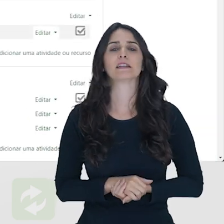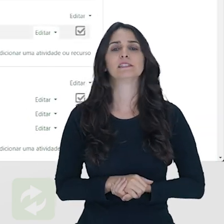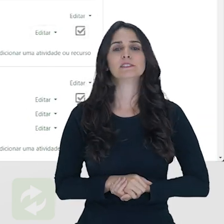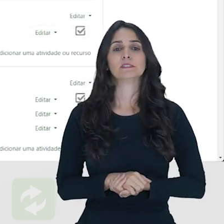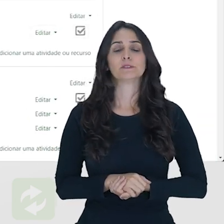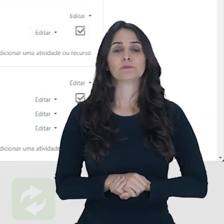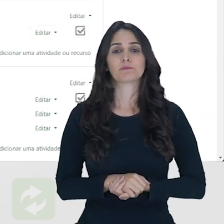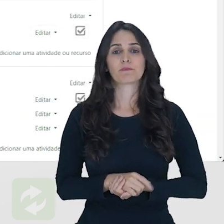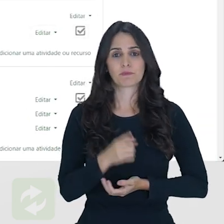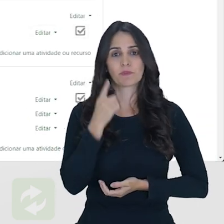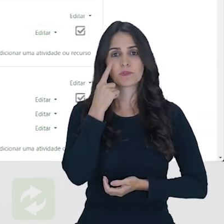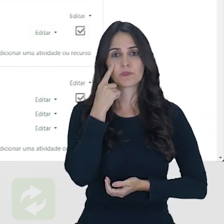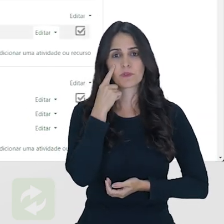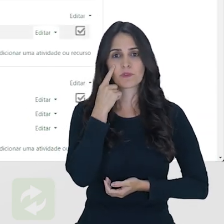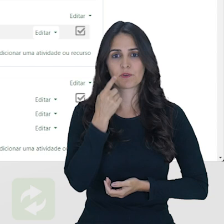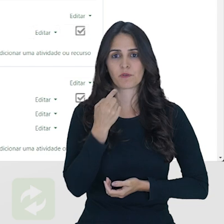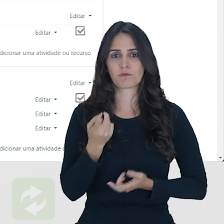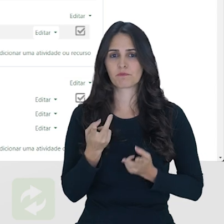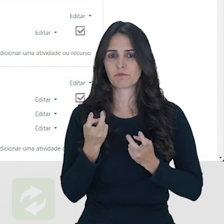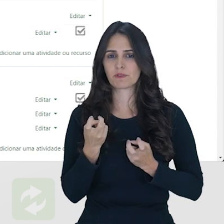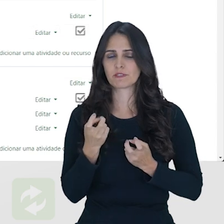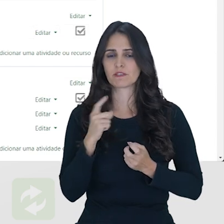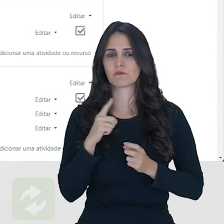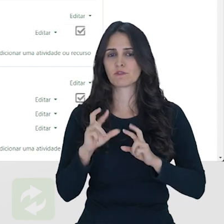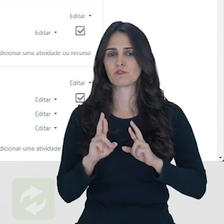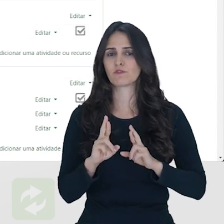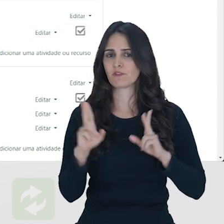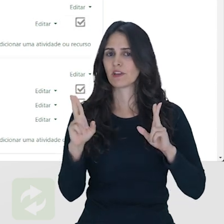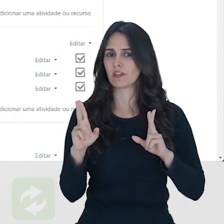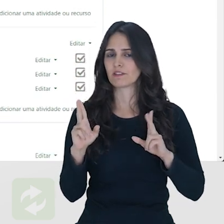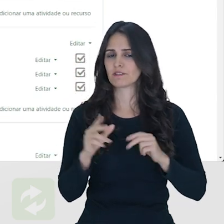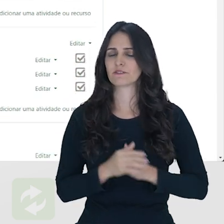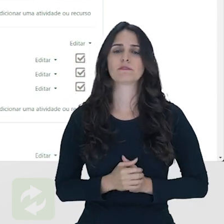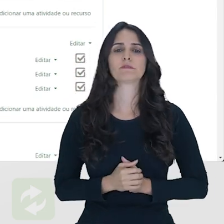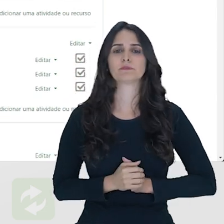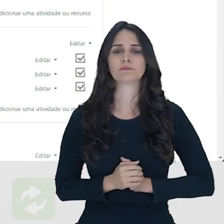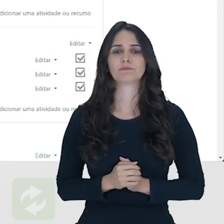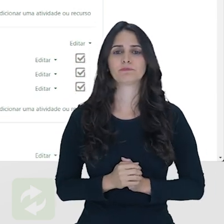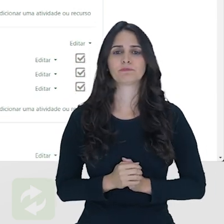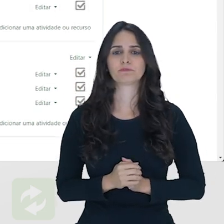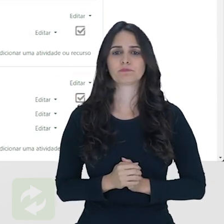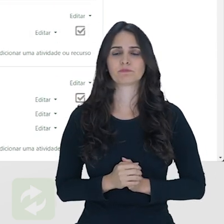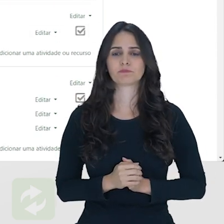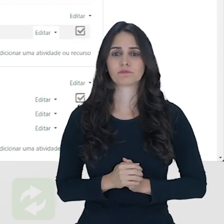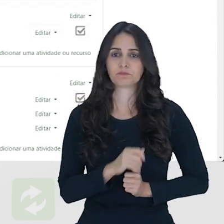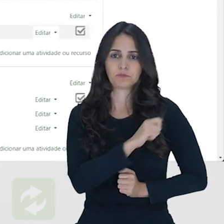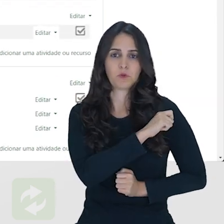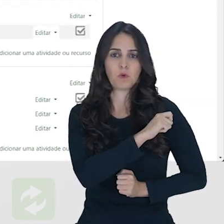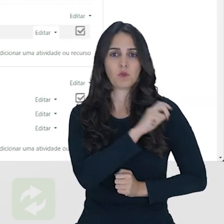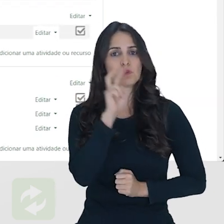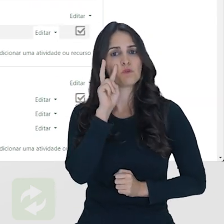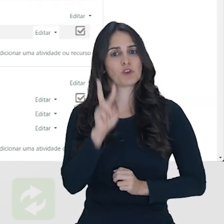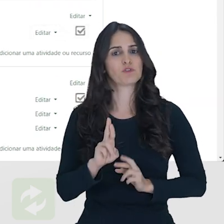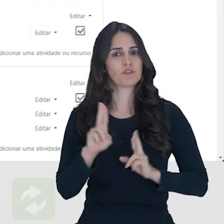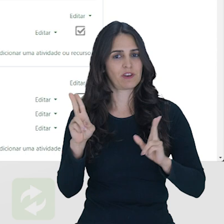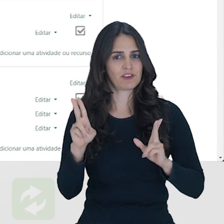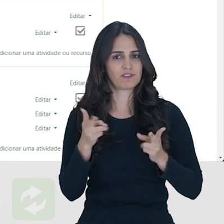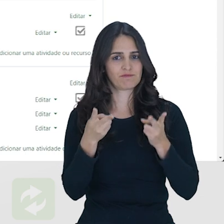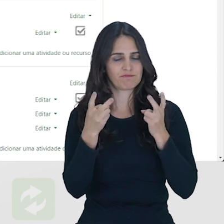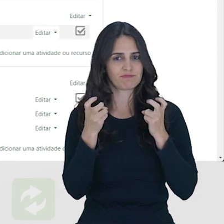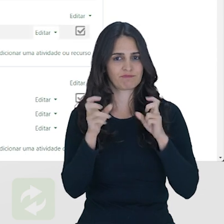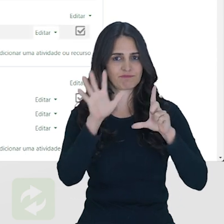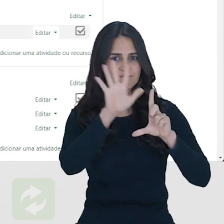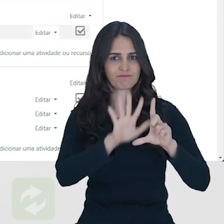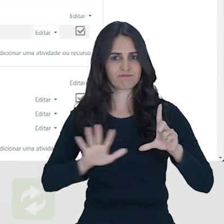aqui está minha pasta então Observe aqui a diferença é de como fica visualmente para o aluno